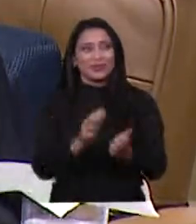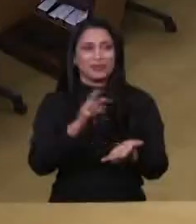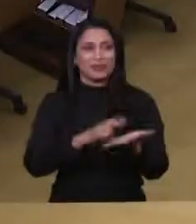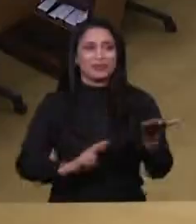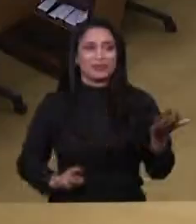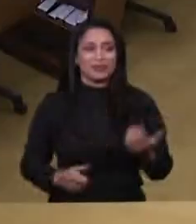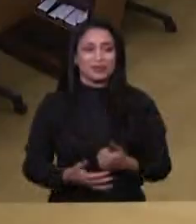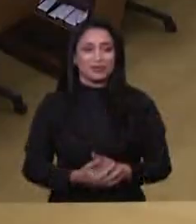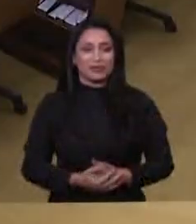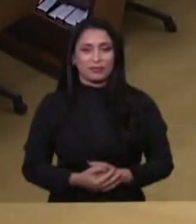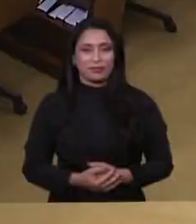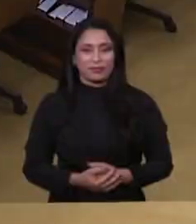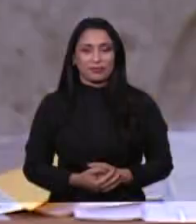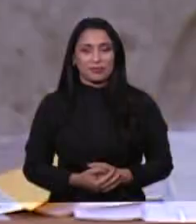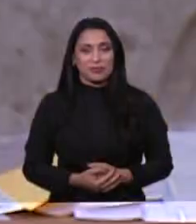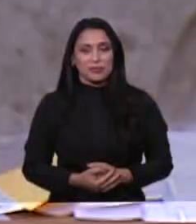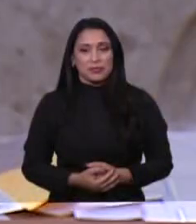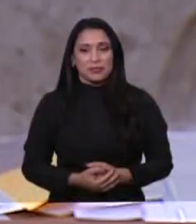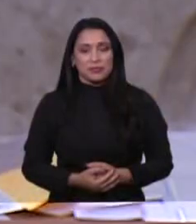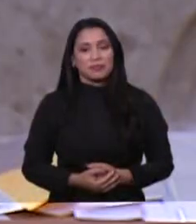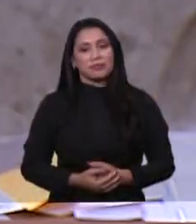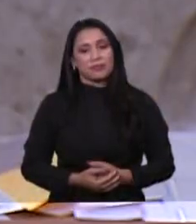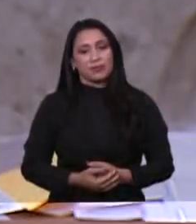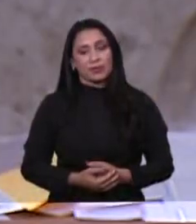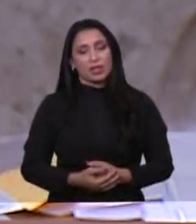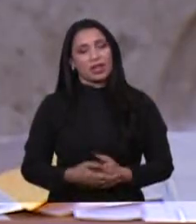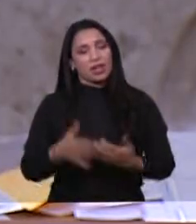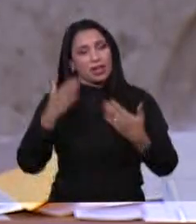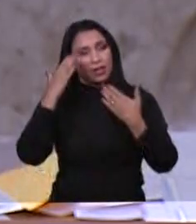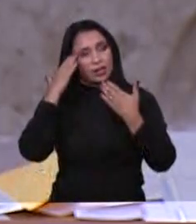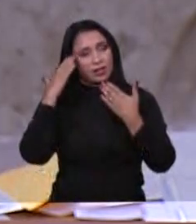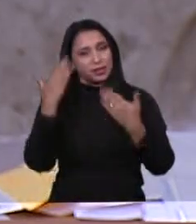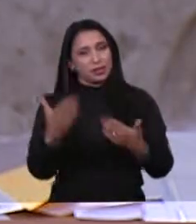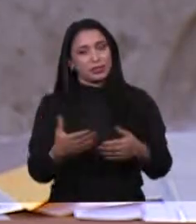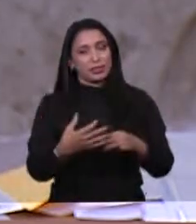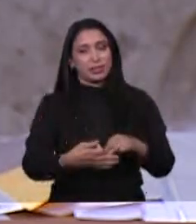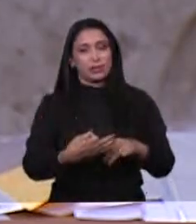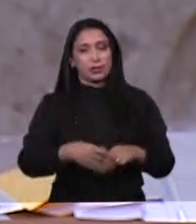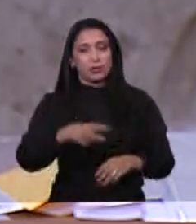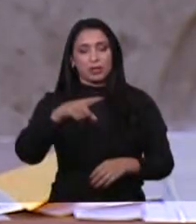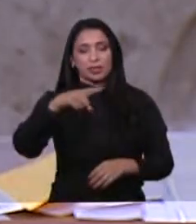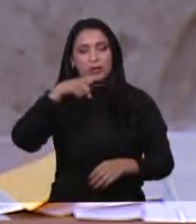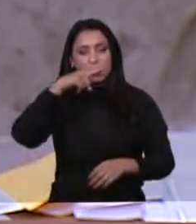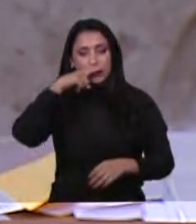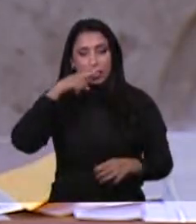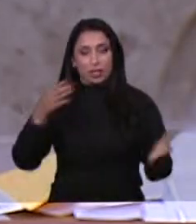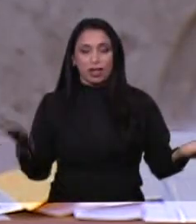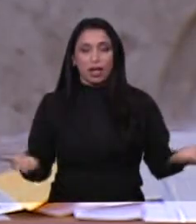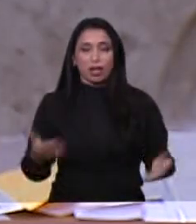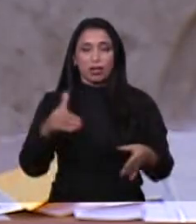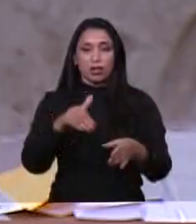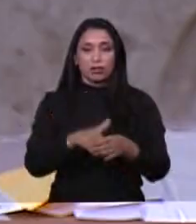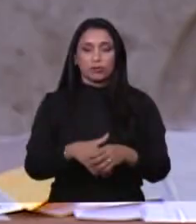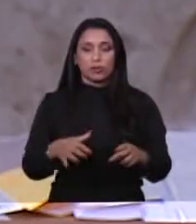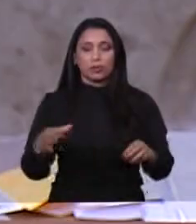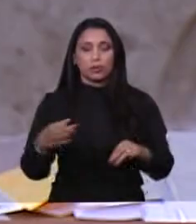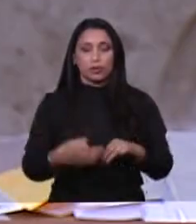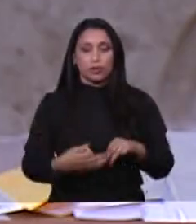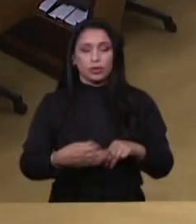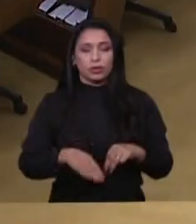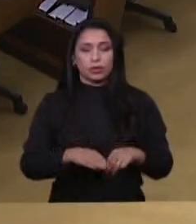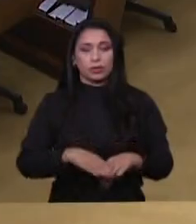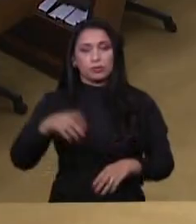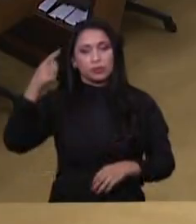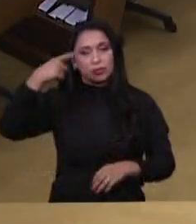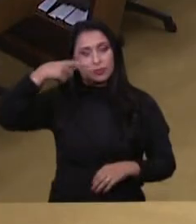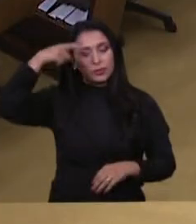relator. Agradeço ao ministro Luiz Edson Fachin. Colho ao centro voto, da mesa, a excelentíssima senhora ministra Rosa Weber, presidente